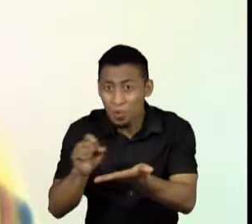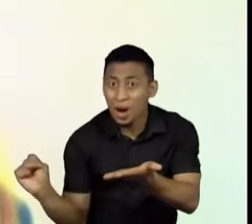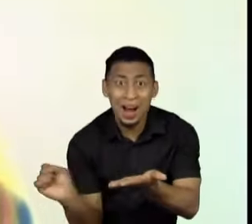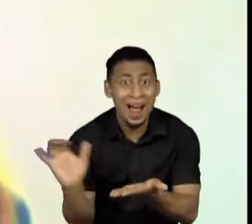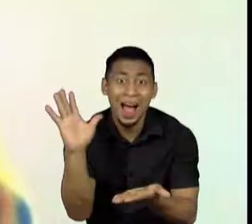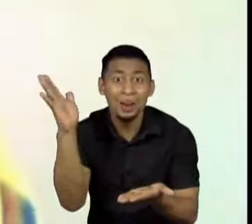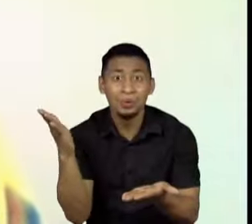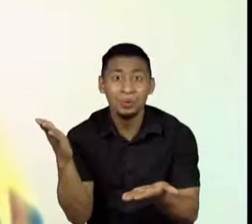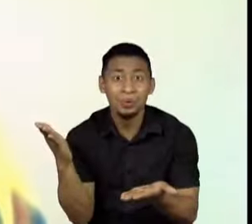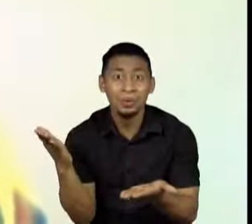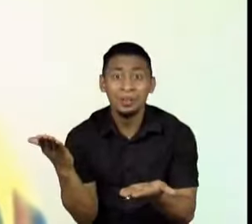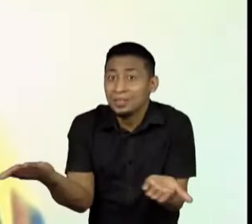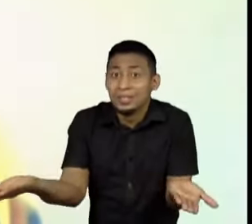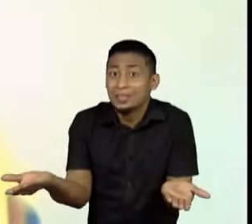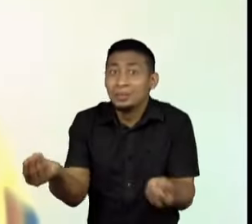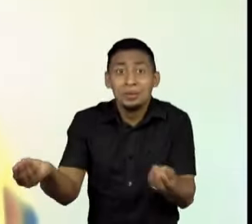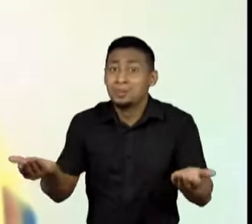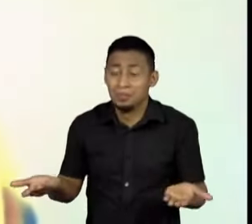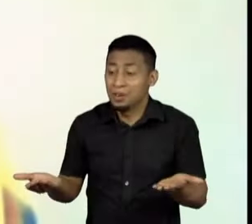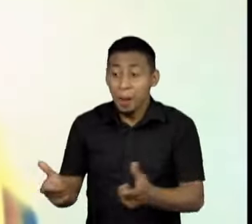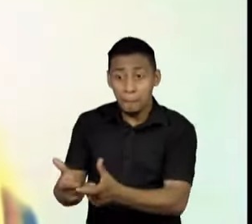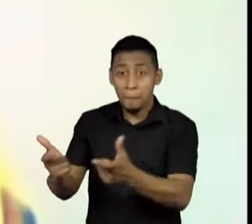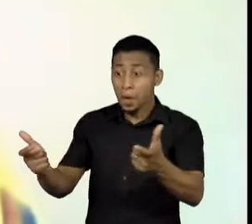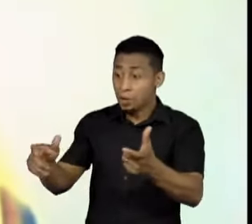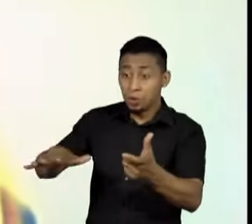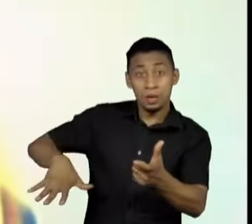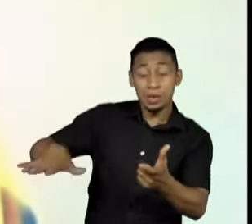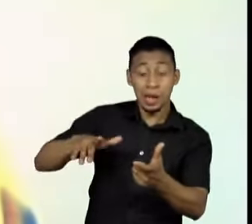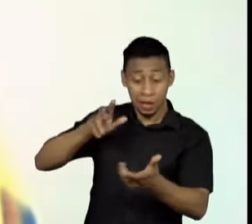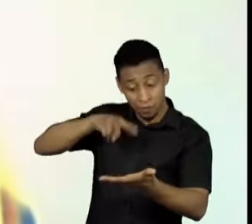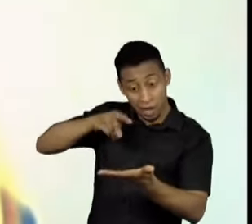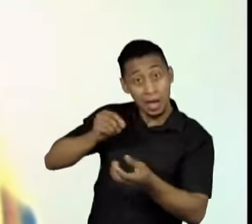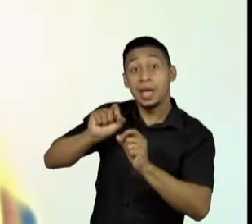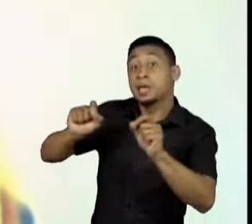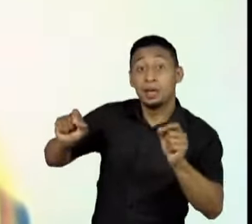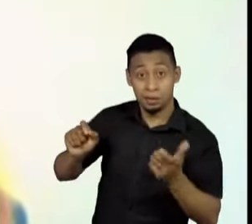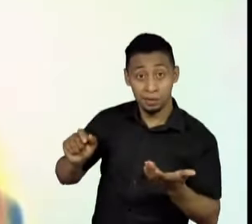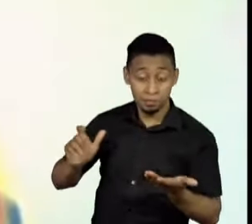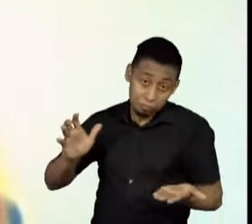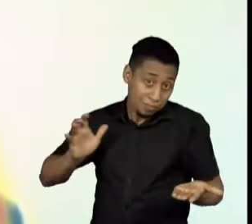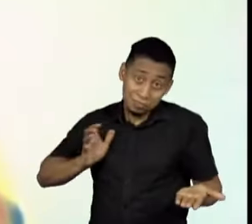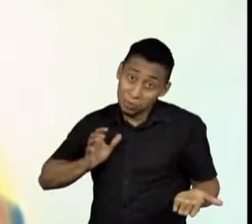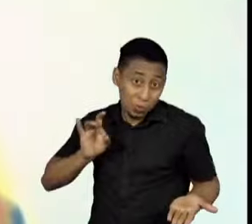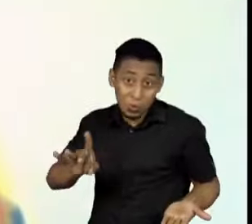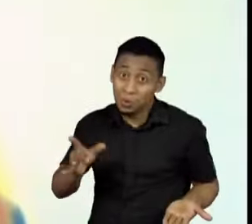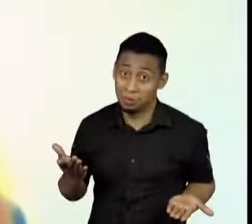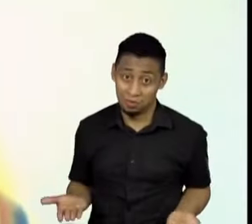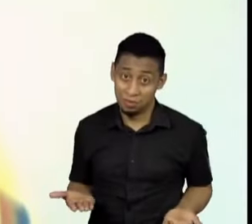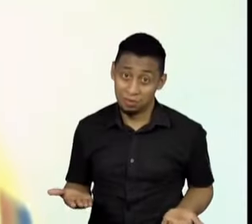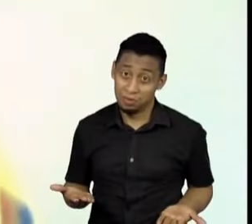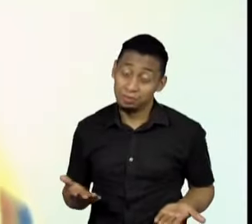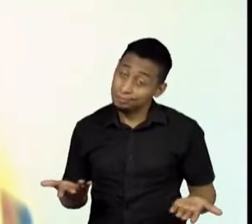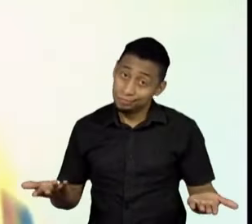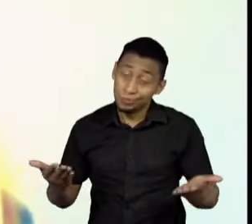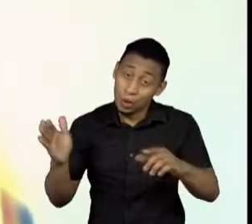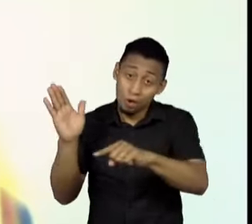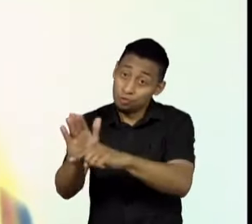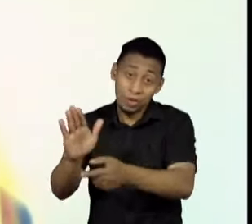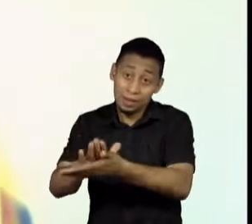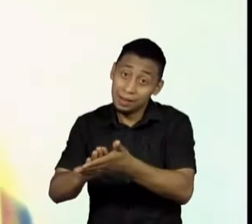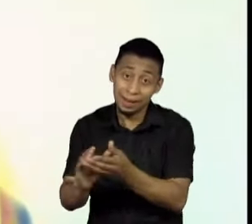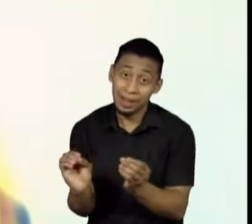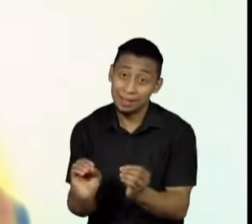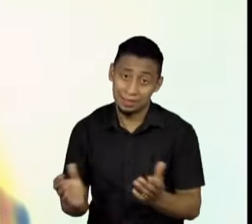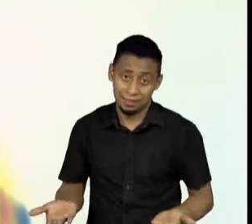sendo caros, vão continuar lendo as pessoas que têm dinheiro. Isso não ajuda em nada. Então, eu acho